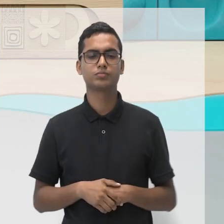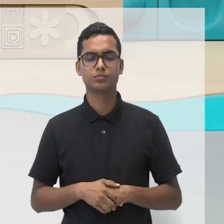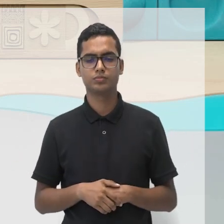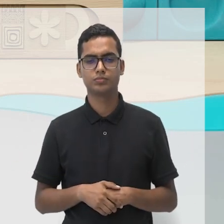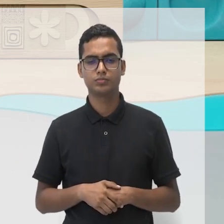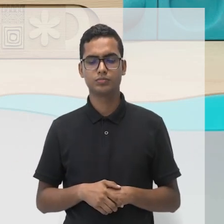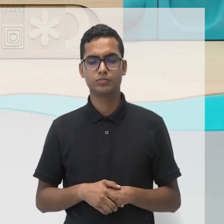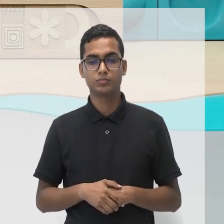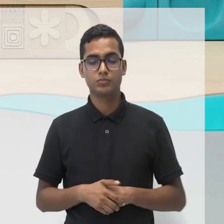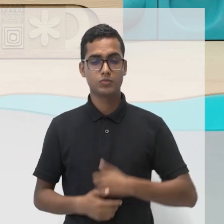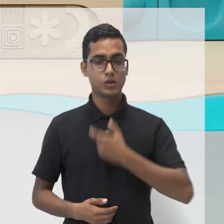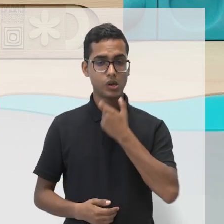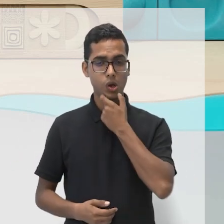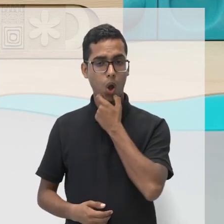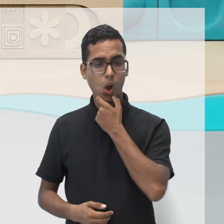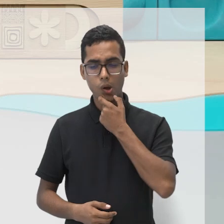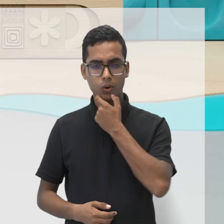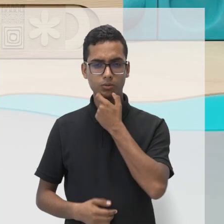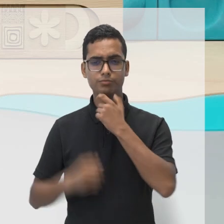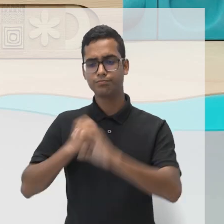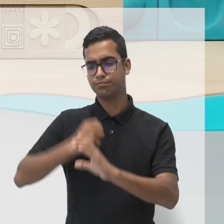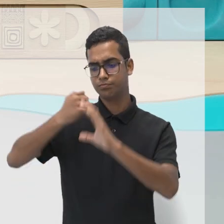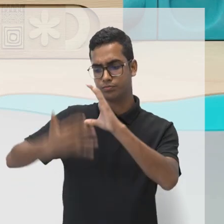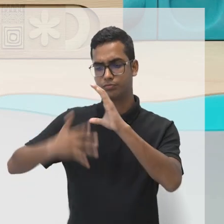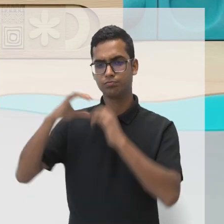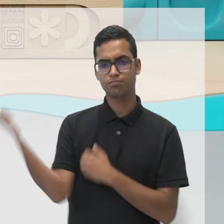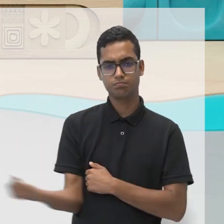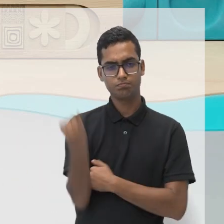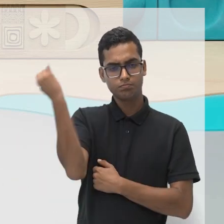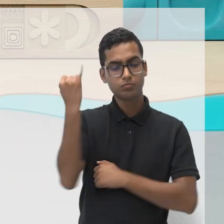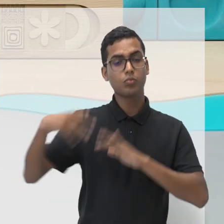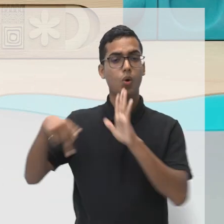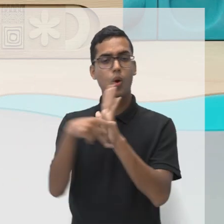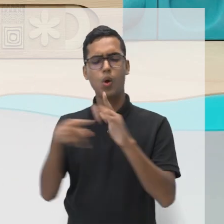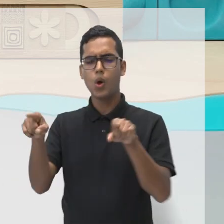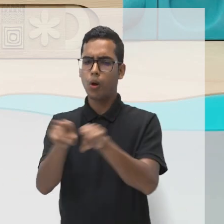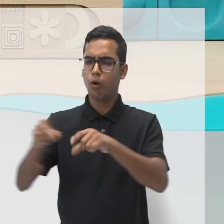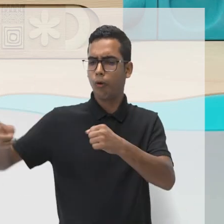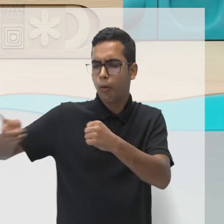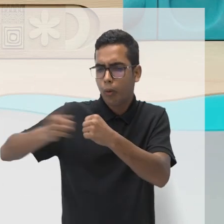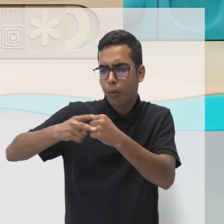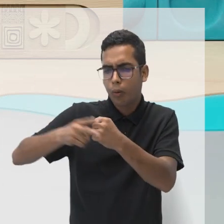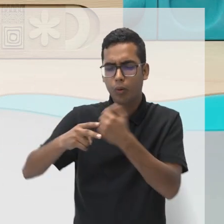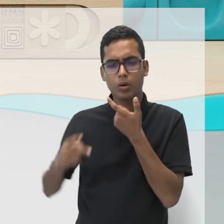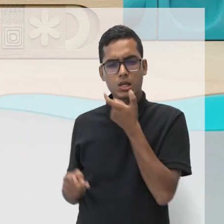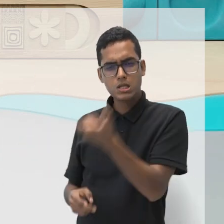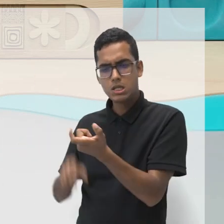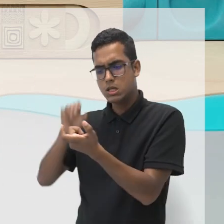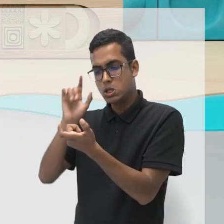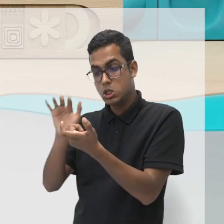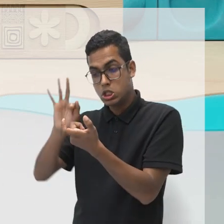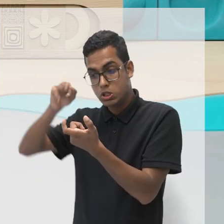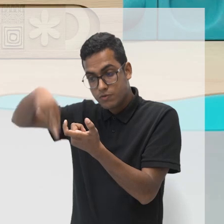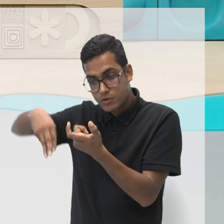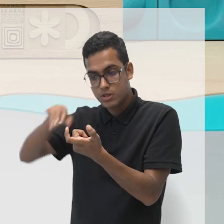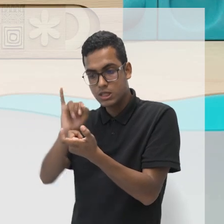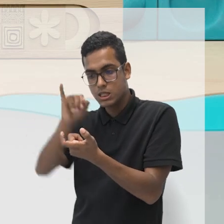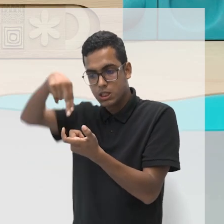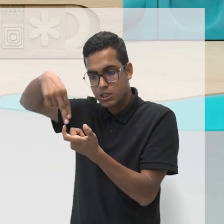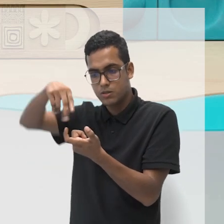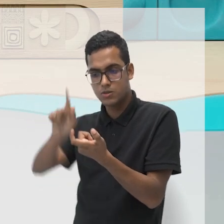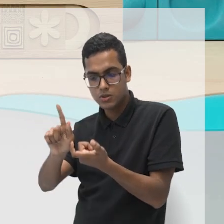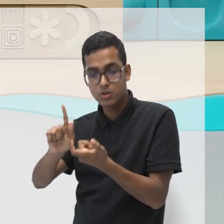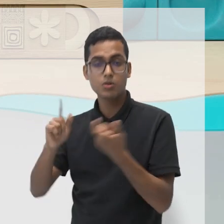ok? Na língua inglesa tem uma característica que é muito importante, tá? Os verbos com terminação em ing, que são